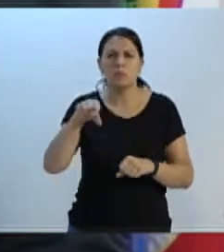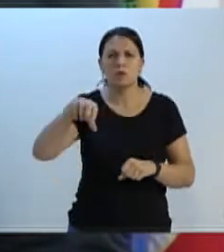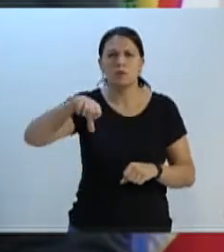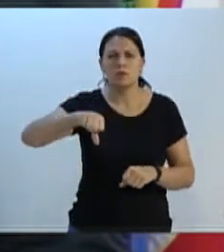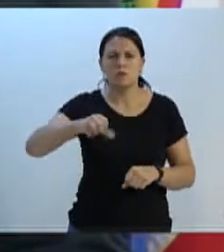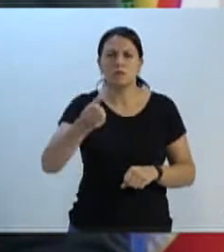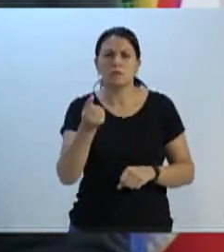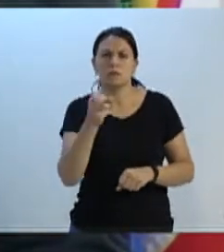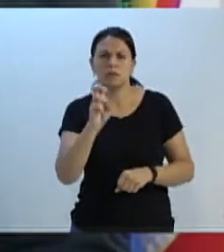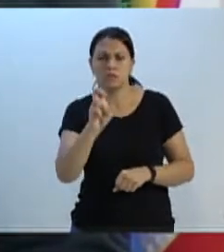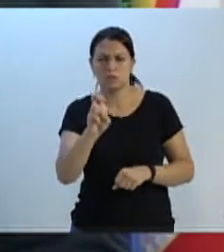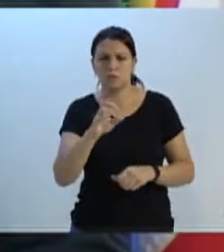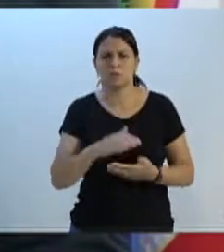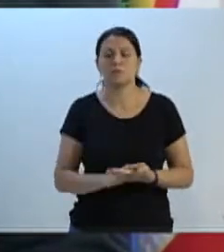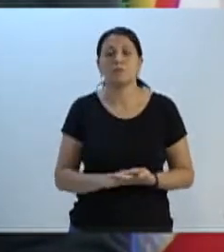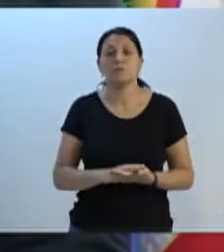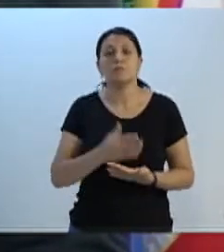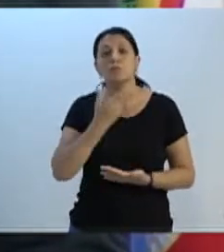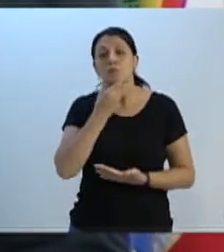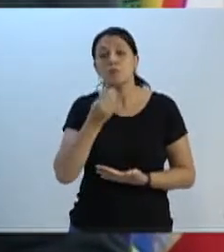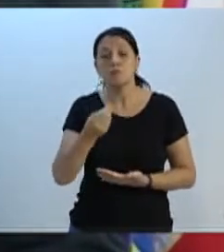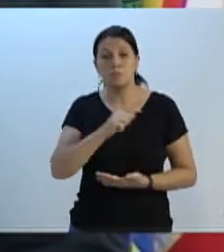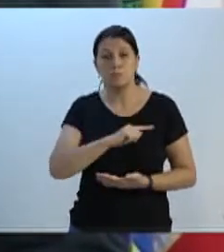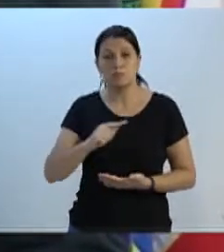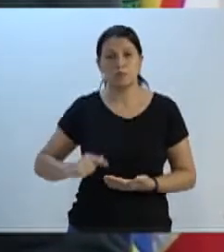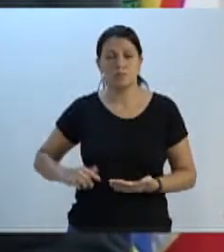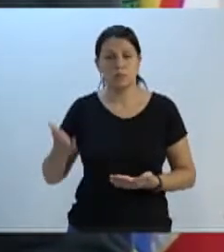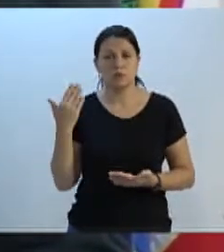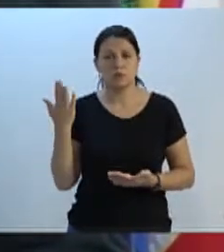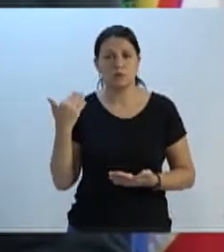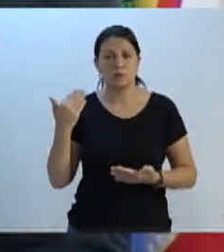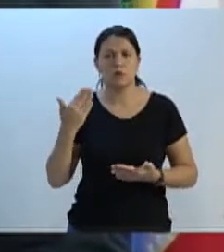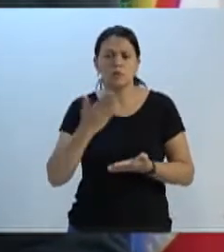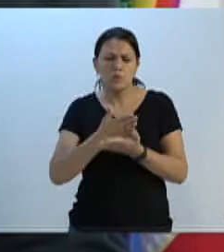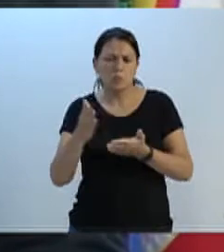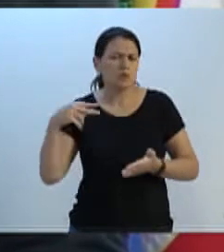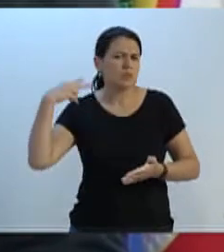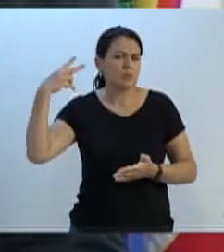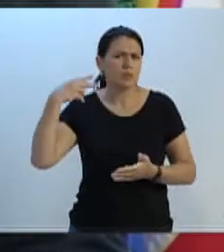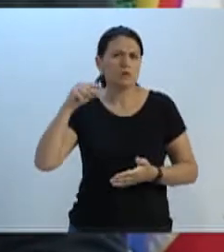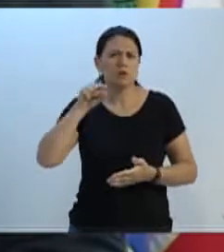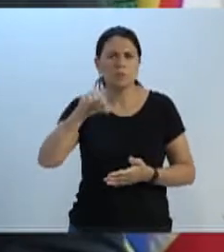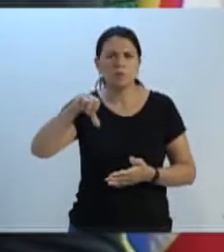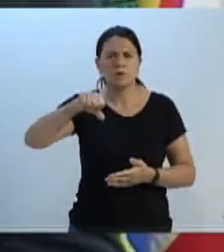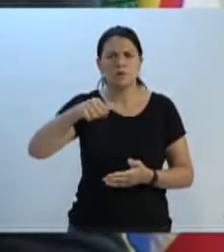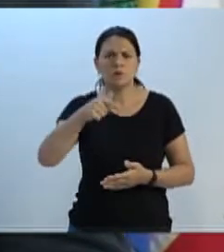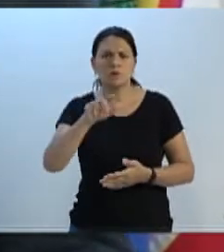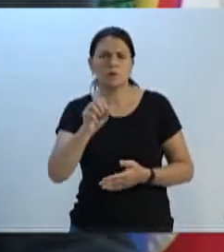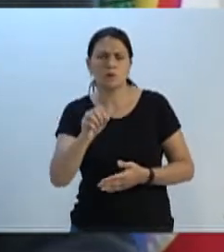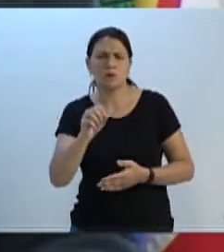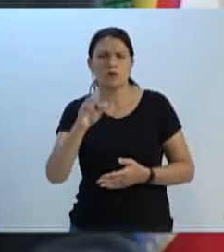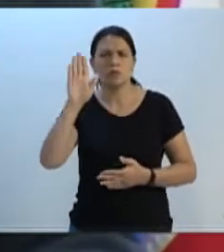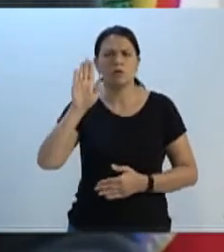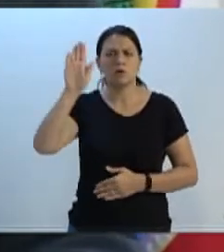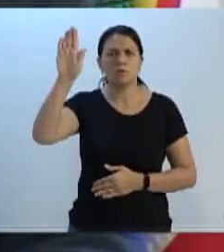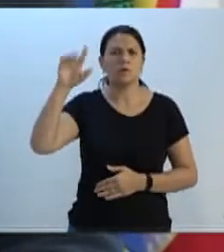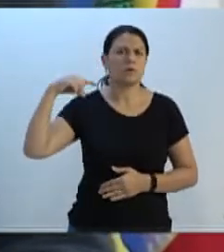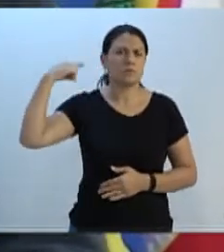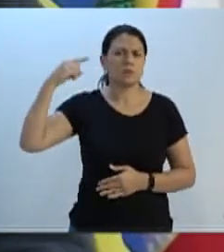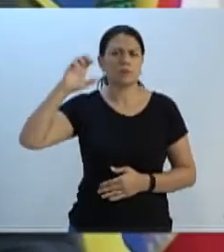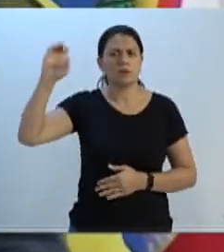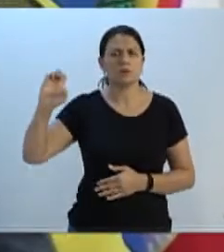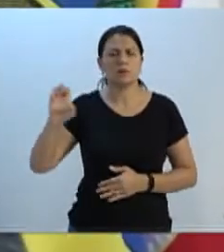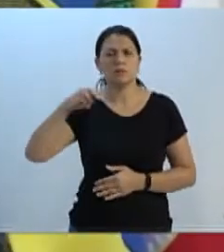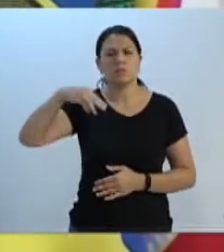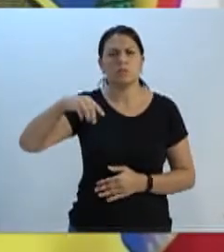1965. Luiz Henrique iniciou a carreira política apenas em 1970, quando se candidatou a deputado estadual pelo MDB.